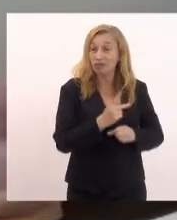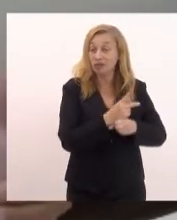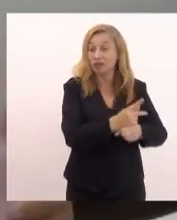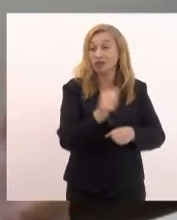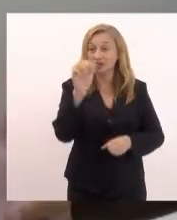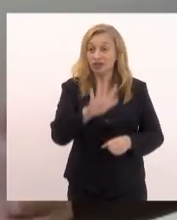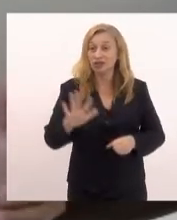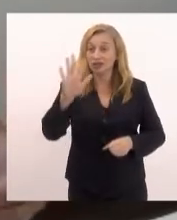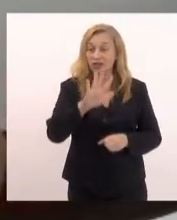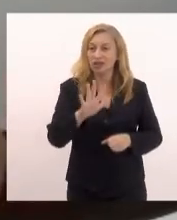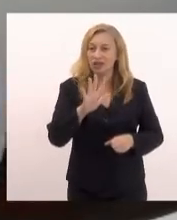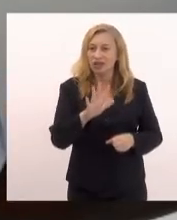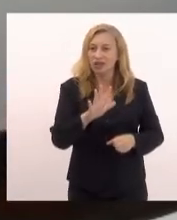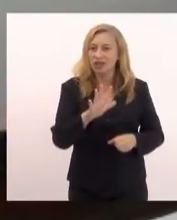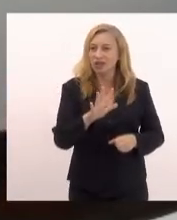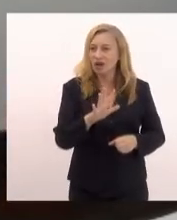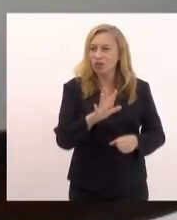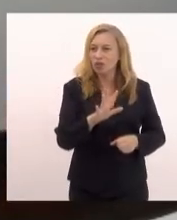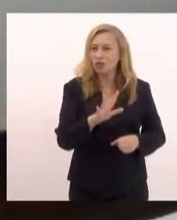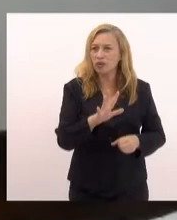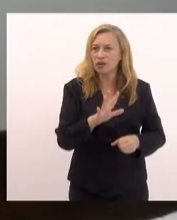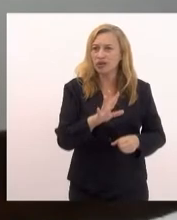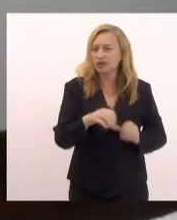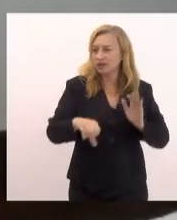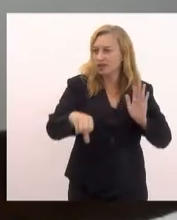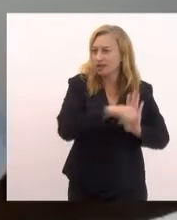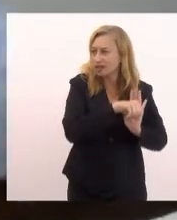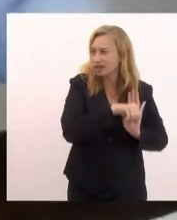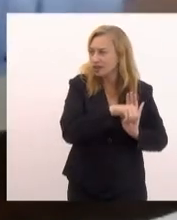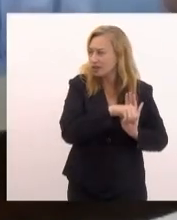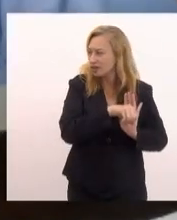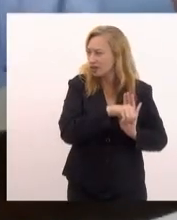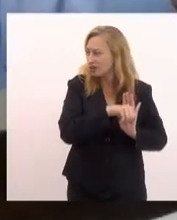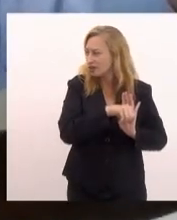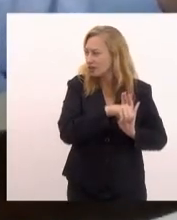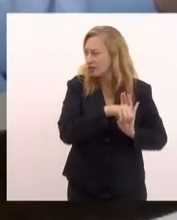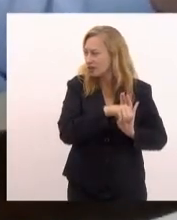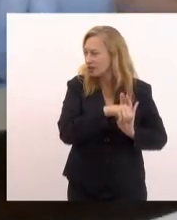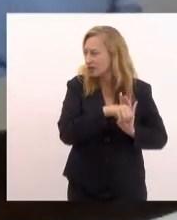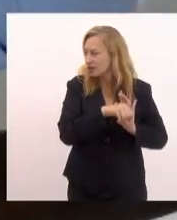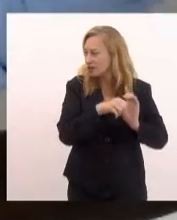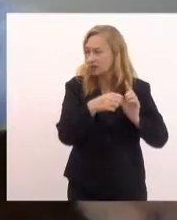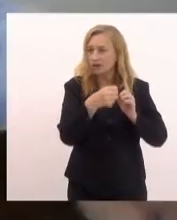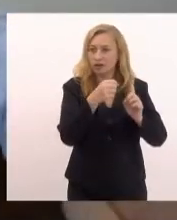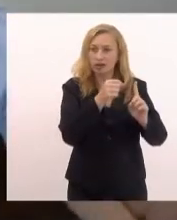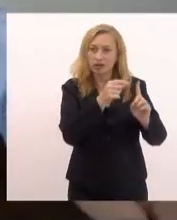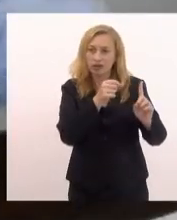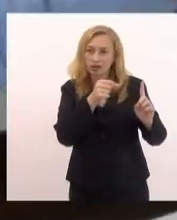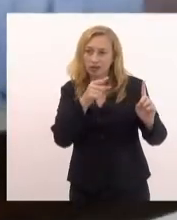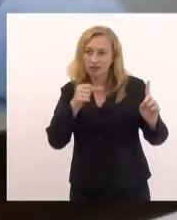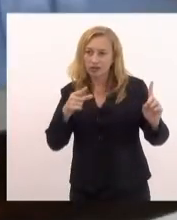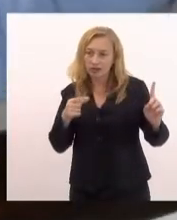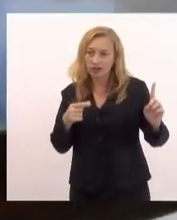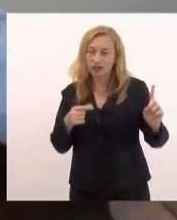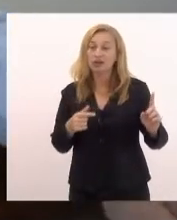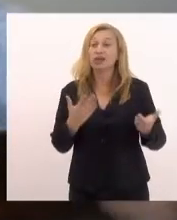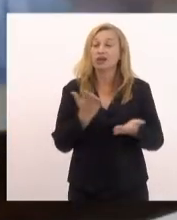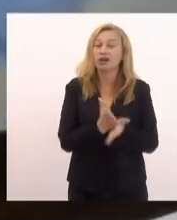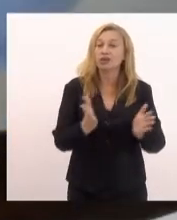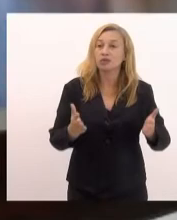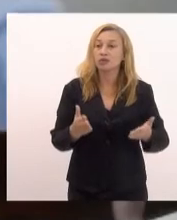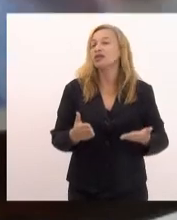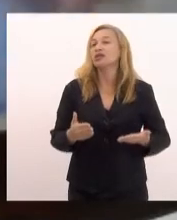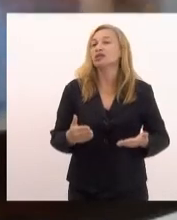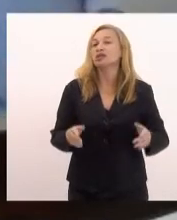crime de homofobia, né? Aliás, e olha só, a Procuradoria-Geral da República tem um alinhamento com o governo federal. Mesmo assim, acabou de oferecer denúncia